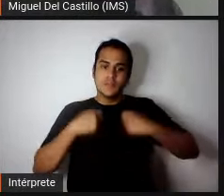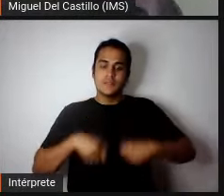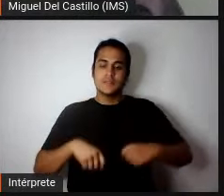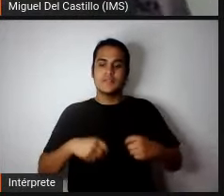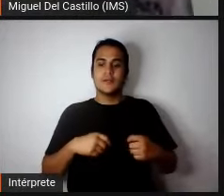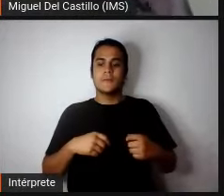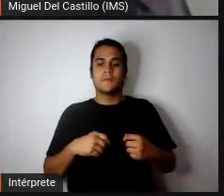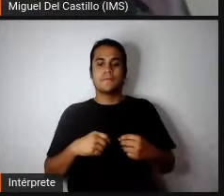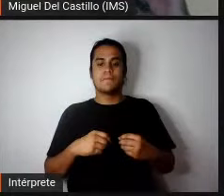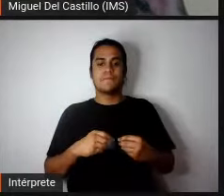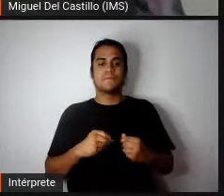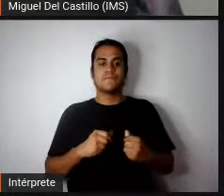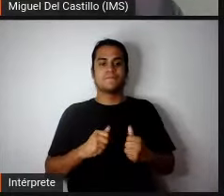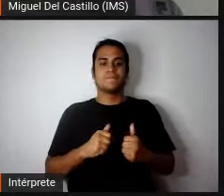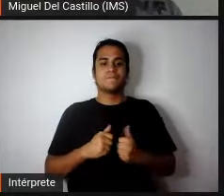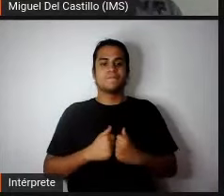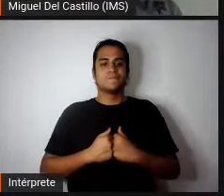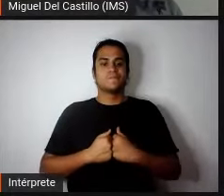tem que